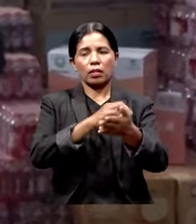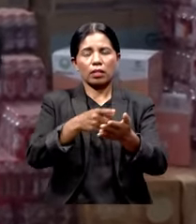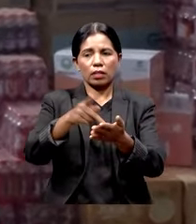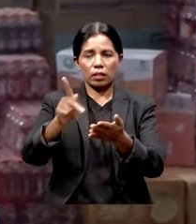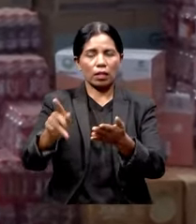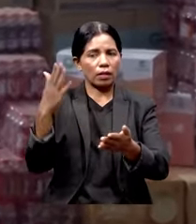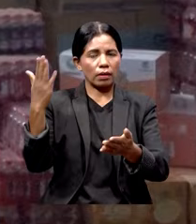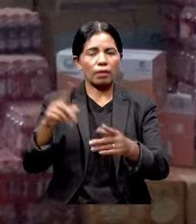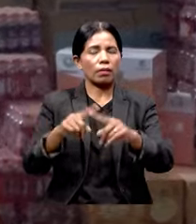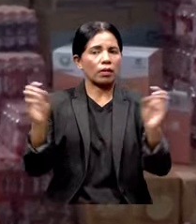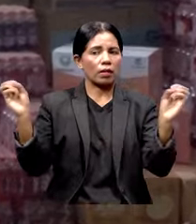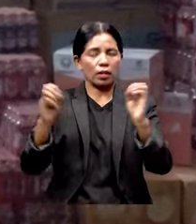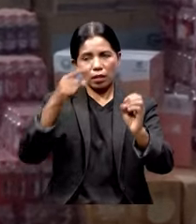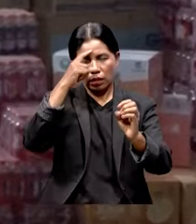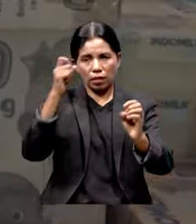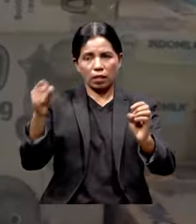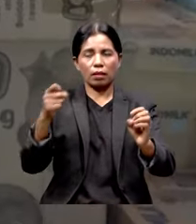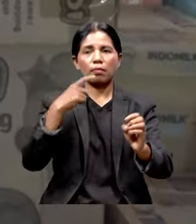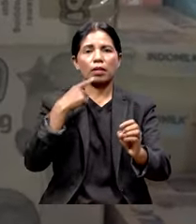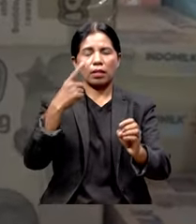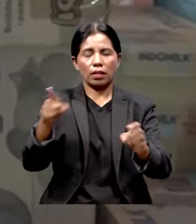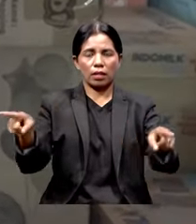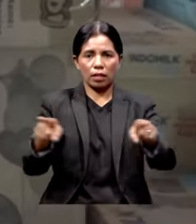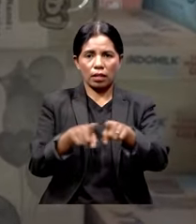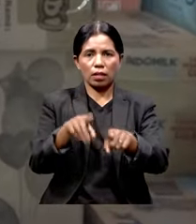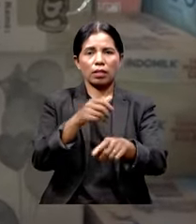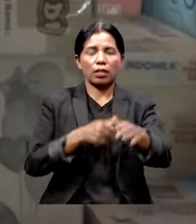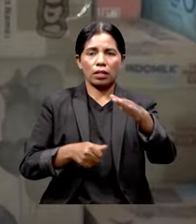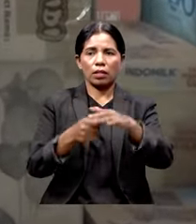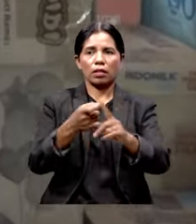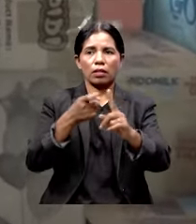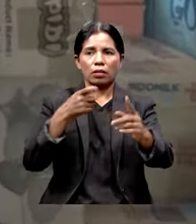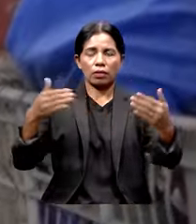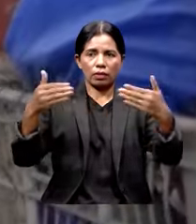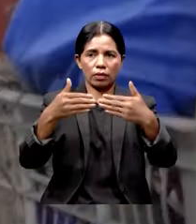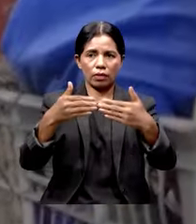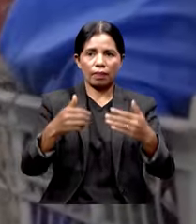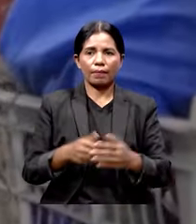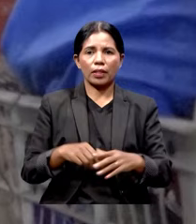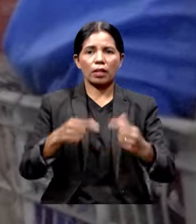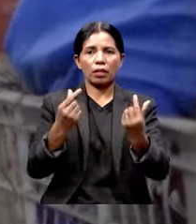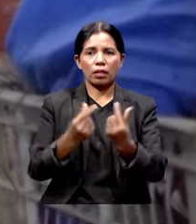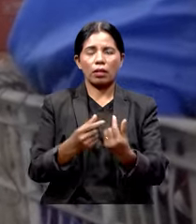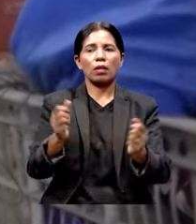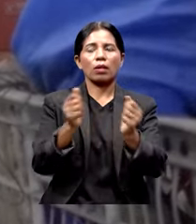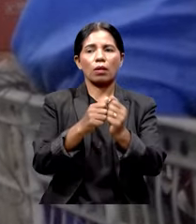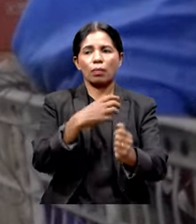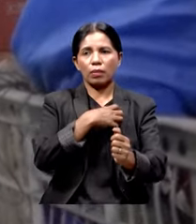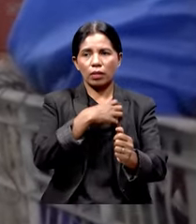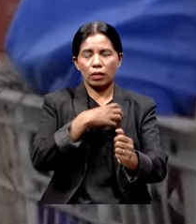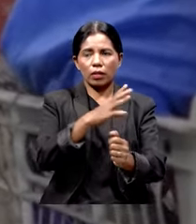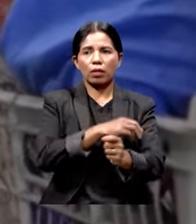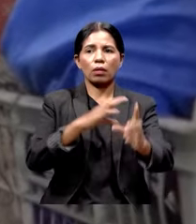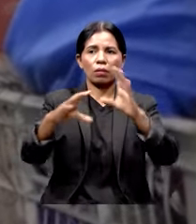sanian, mas Bela Iha também é considera a tama sassan ilegal de Rússia fronteira. Nune equipe alfândega a polícia inteligência